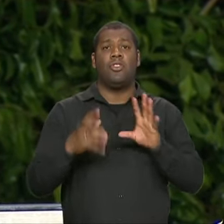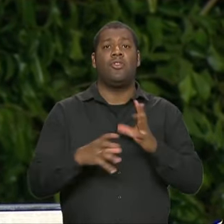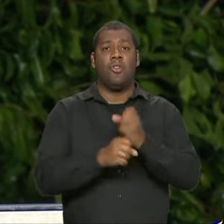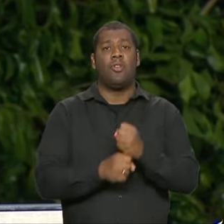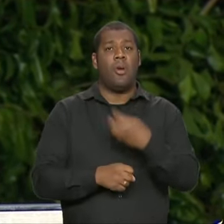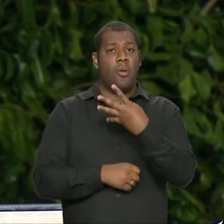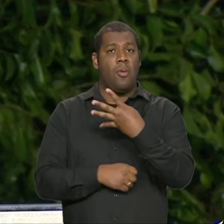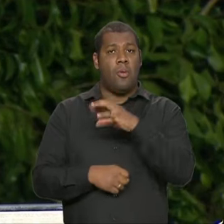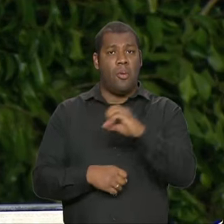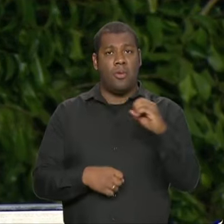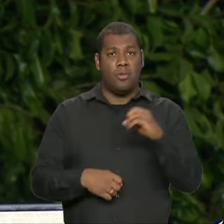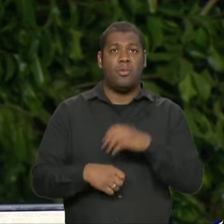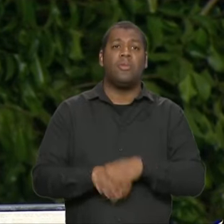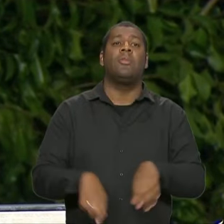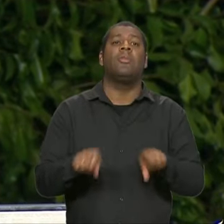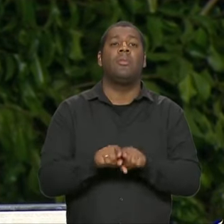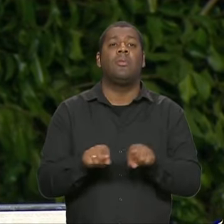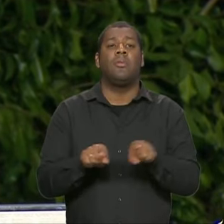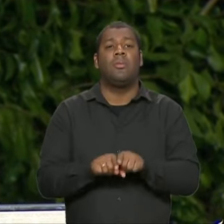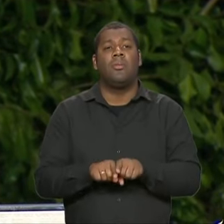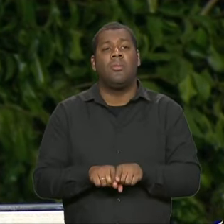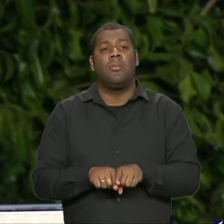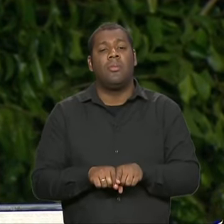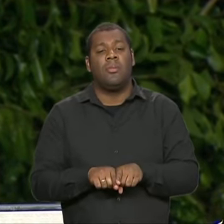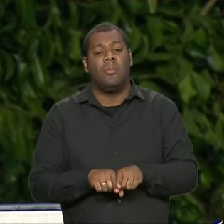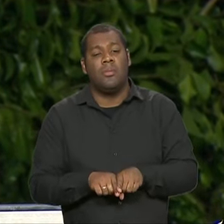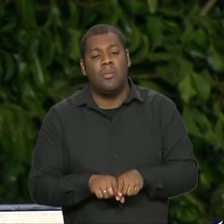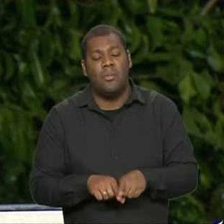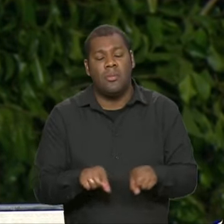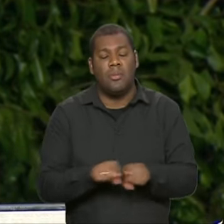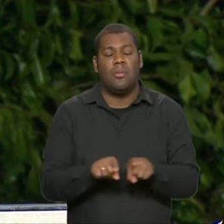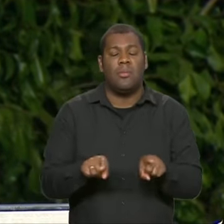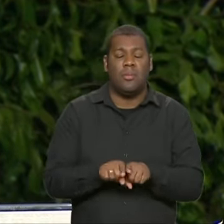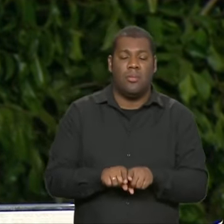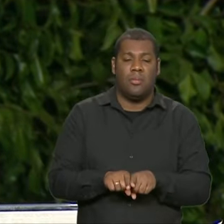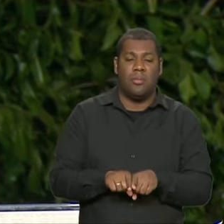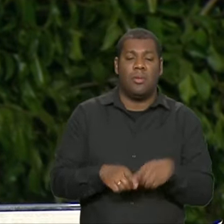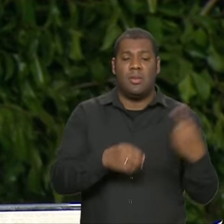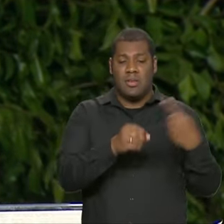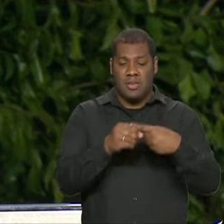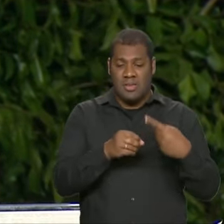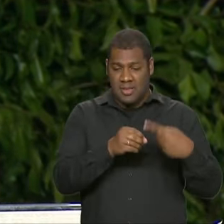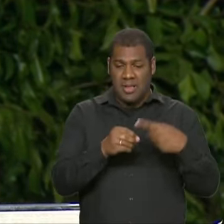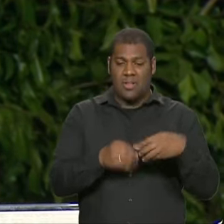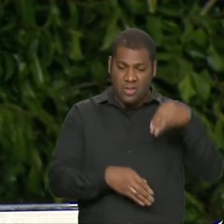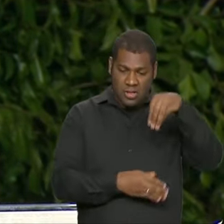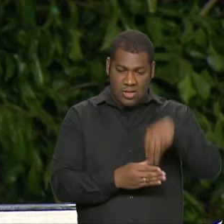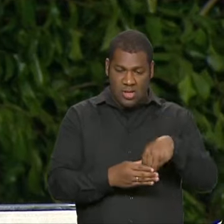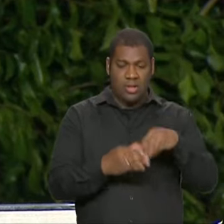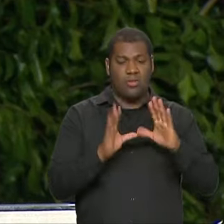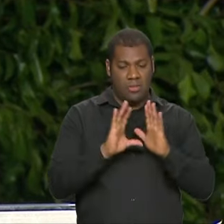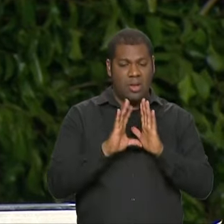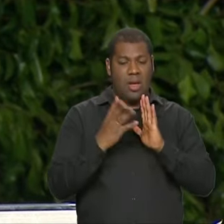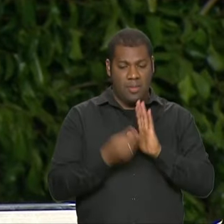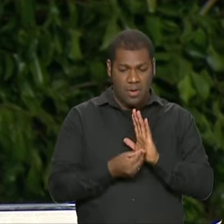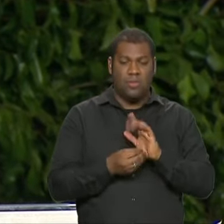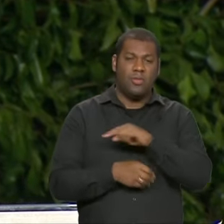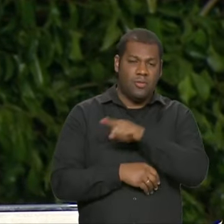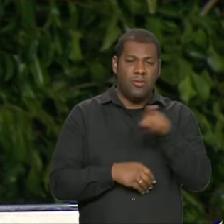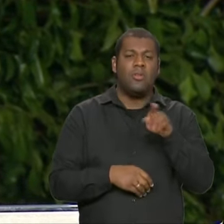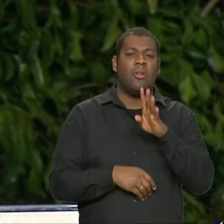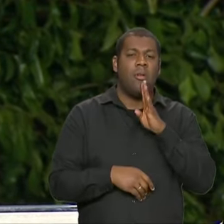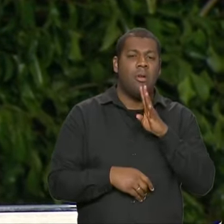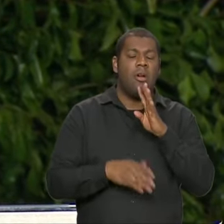800 povos que vivem na América Latina. Também há grandes cidades amazônicas, como já foi falado, e elas